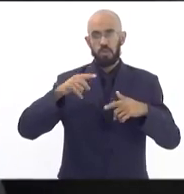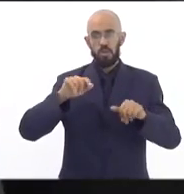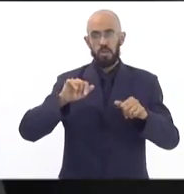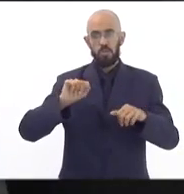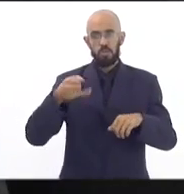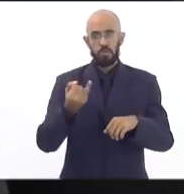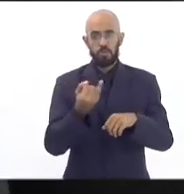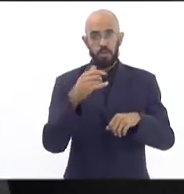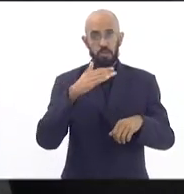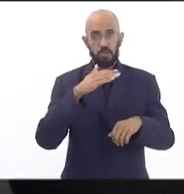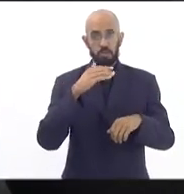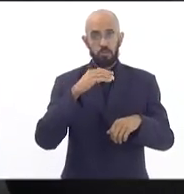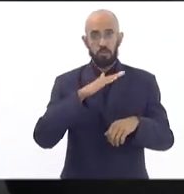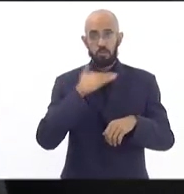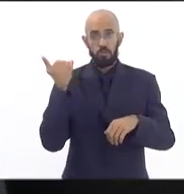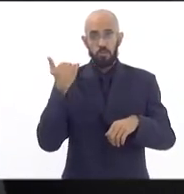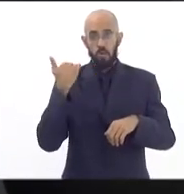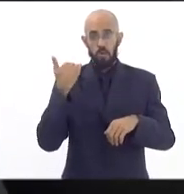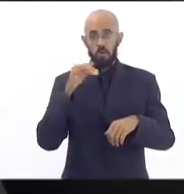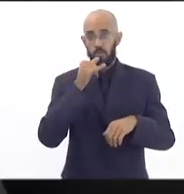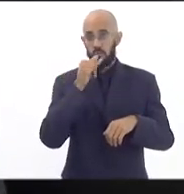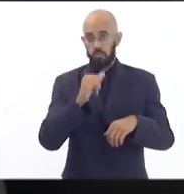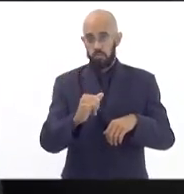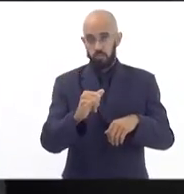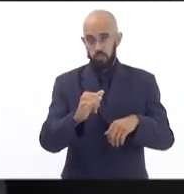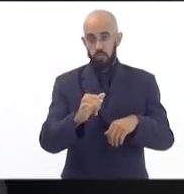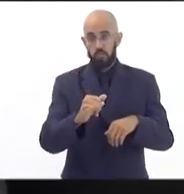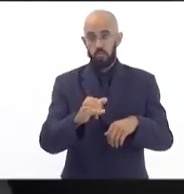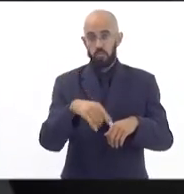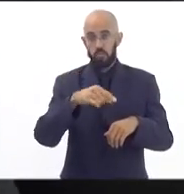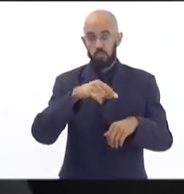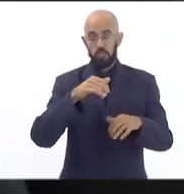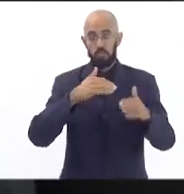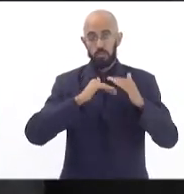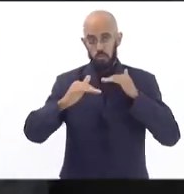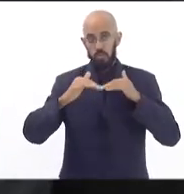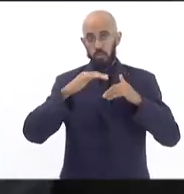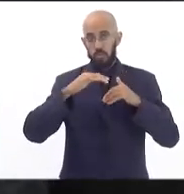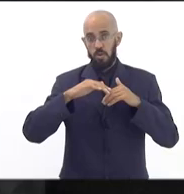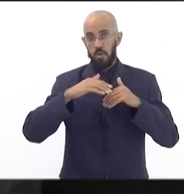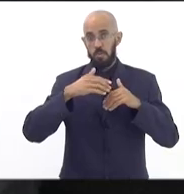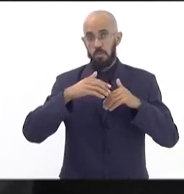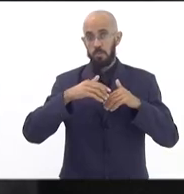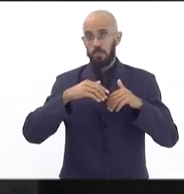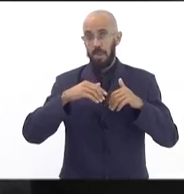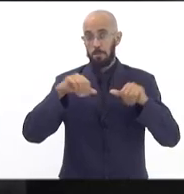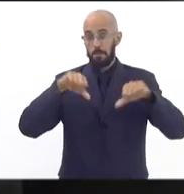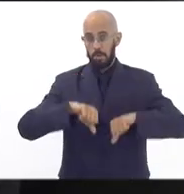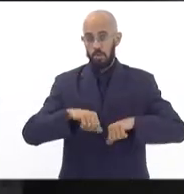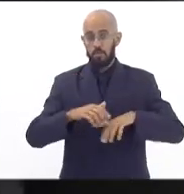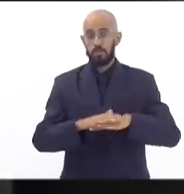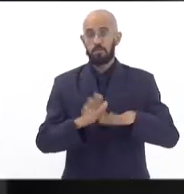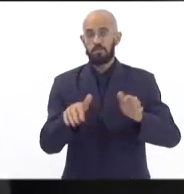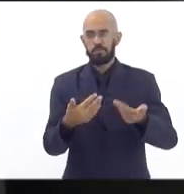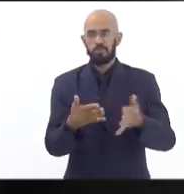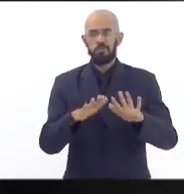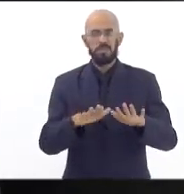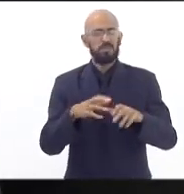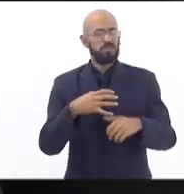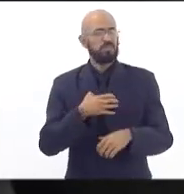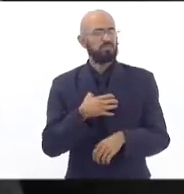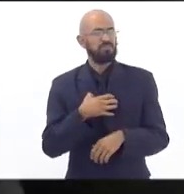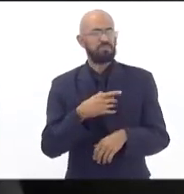chance de morreu eletrocutado lá com terceiro trilho no metrô é muito maior mas a gente fica inseguro pode